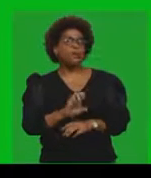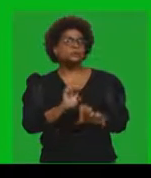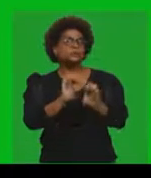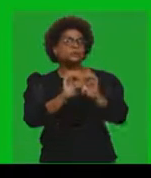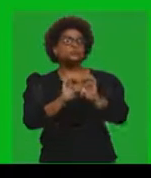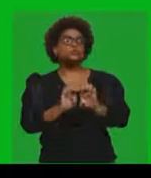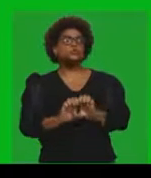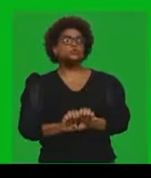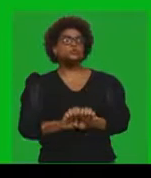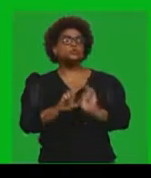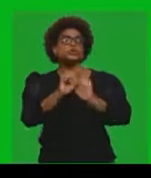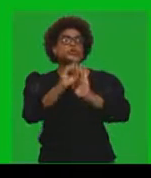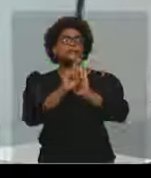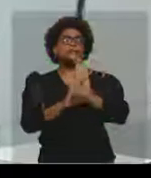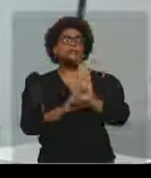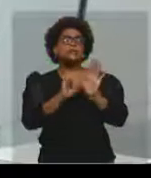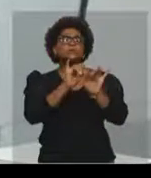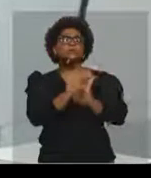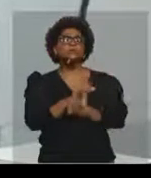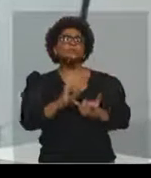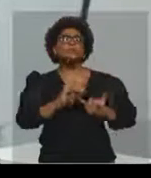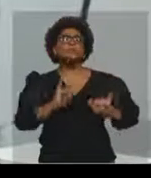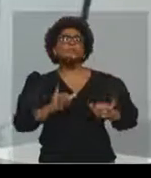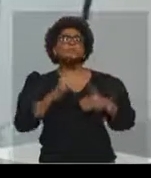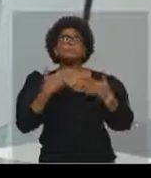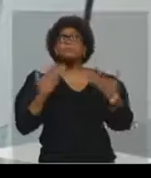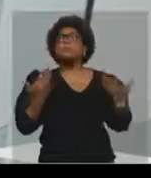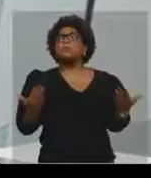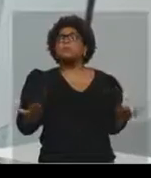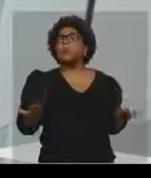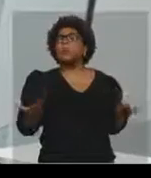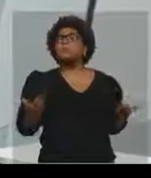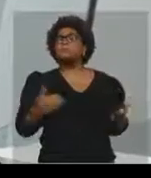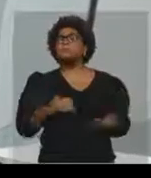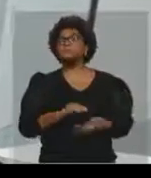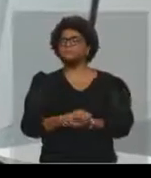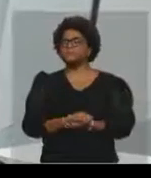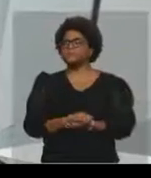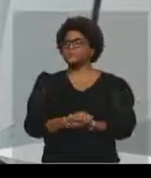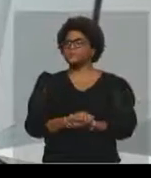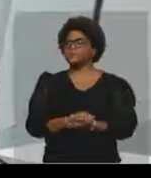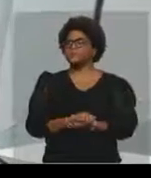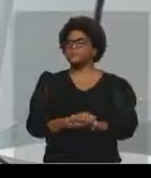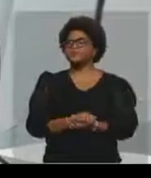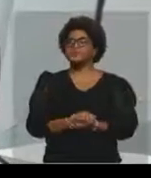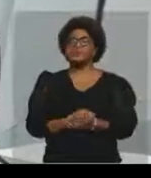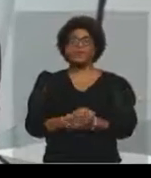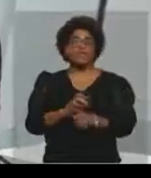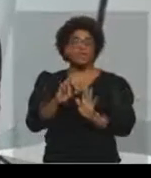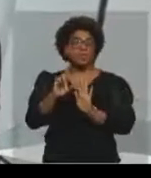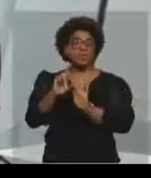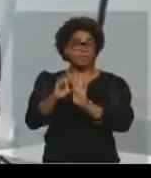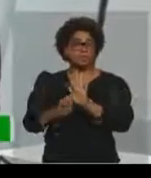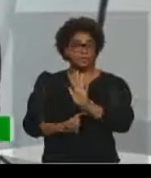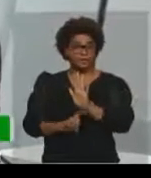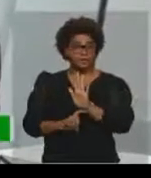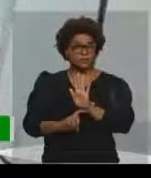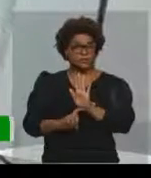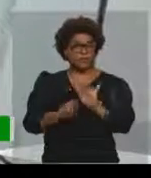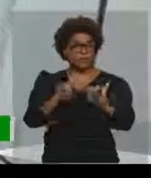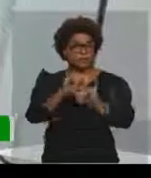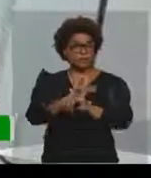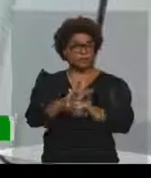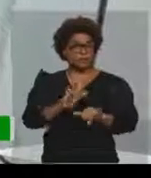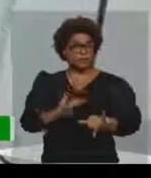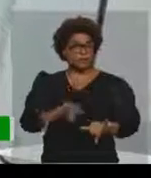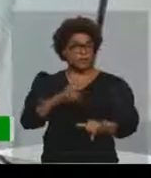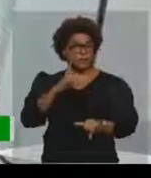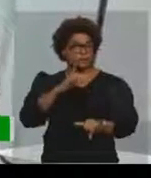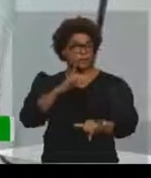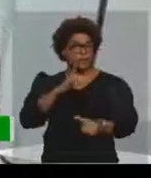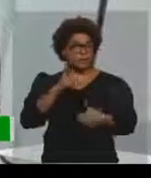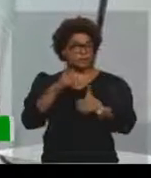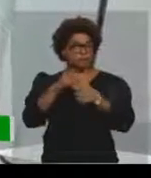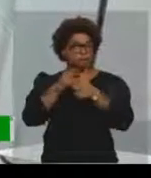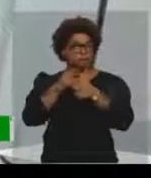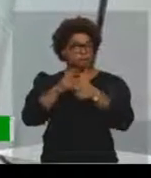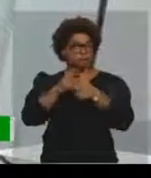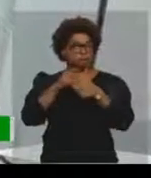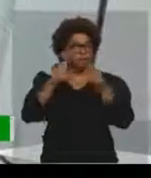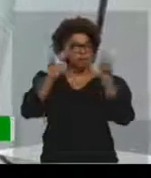publicitário? Olha, nós vamos ver que o texto publicitário, ele normalmente tem um título, né,